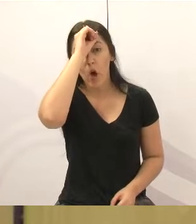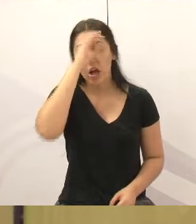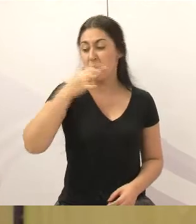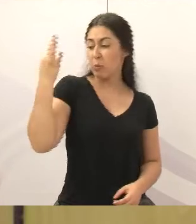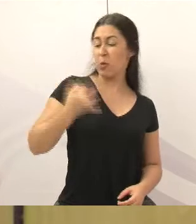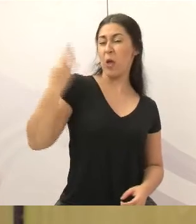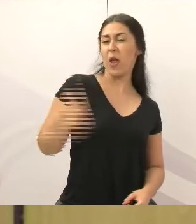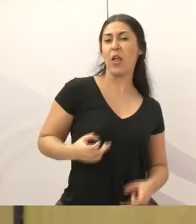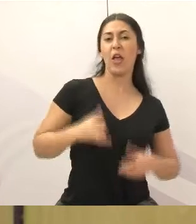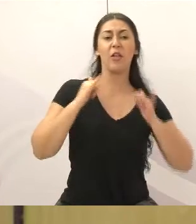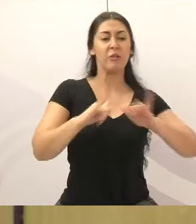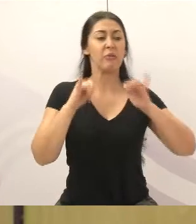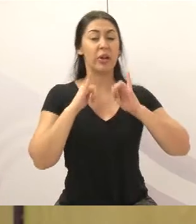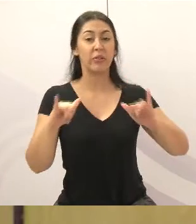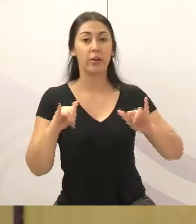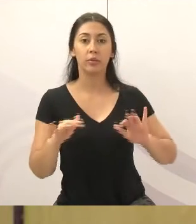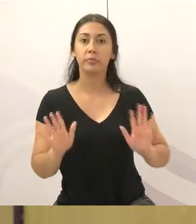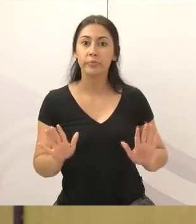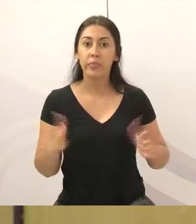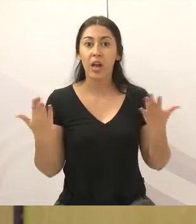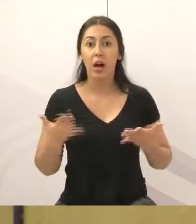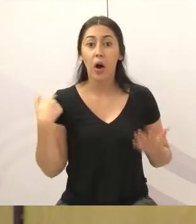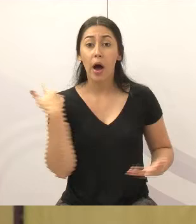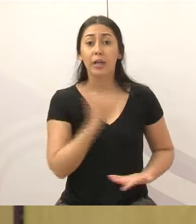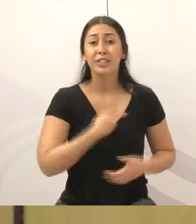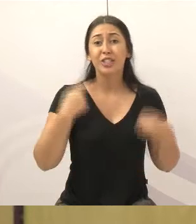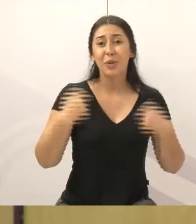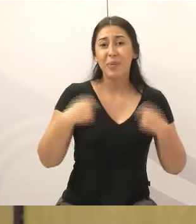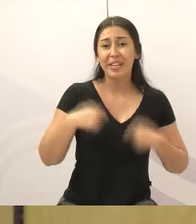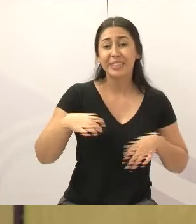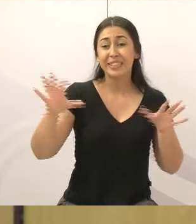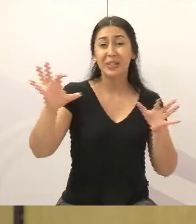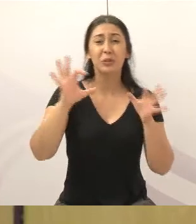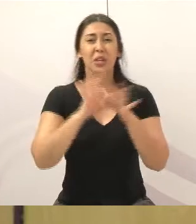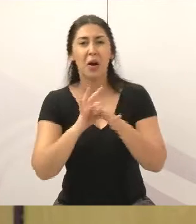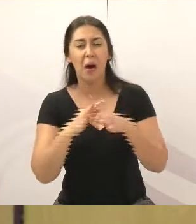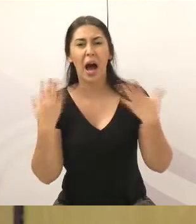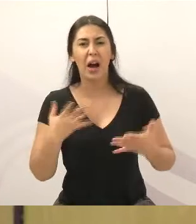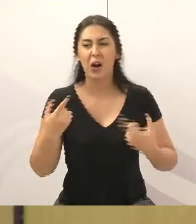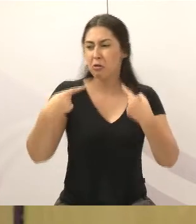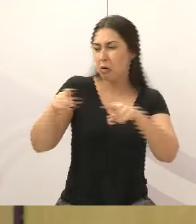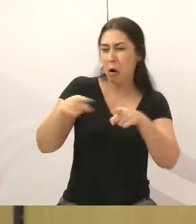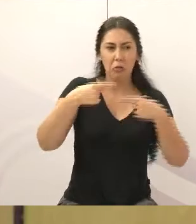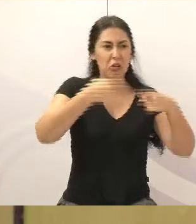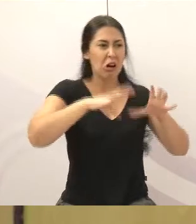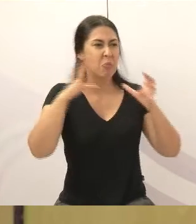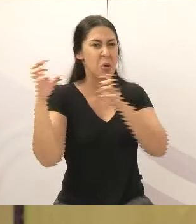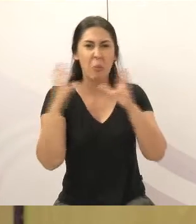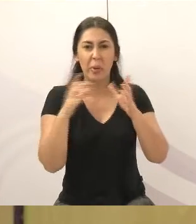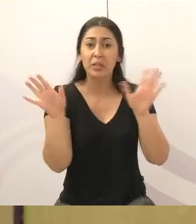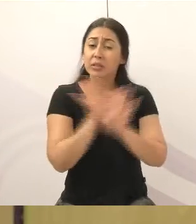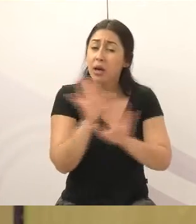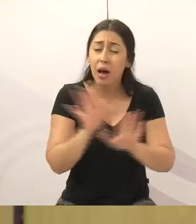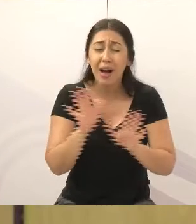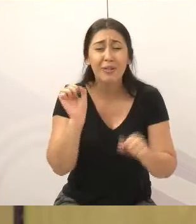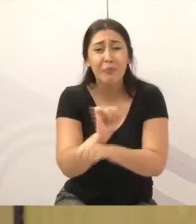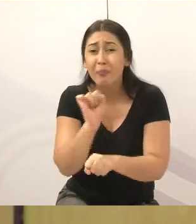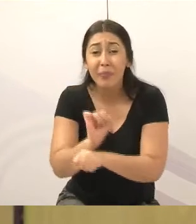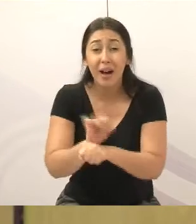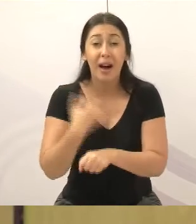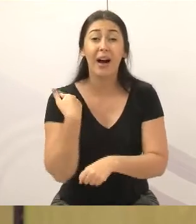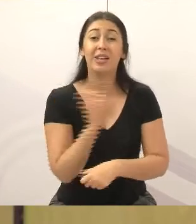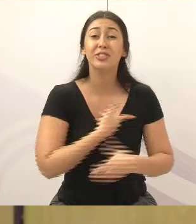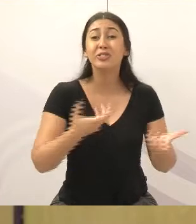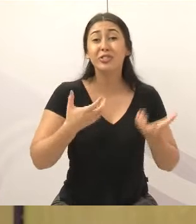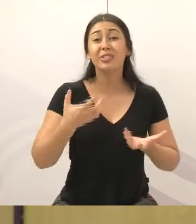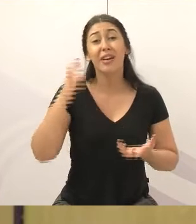eu acho que é um momento de união, não é? E não um momento de ficar atacando o vereador. Está todo mundo tentando acertar. Agora, se a gente não se